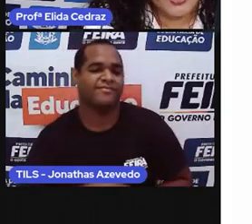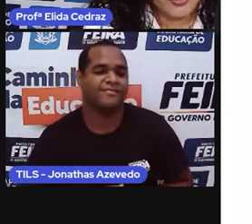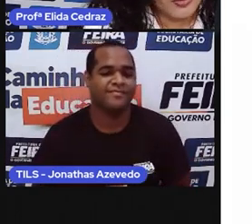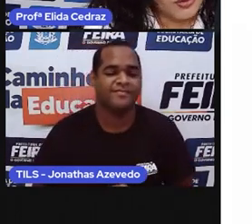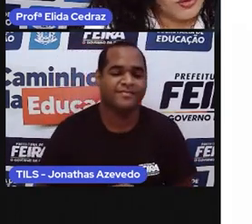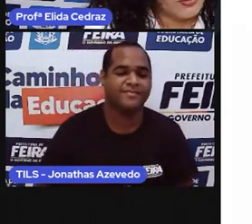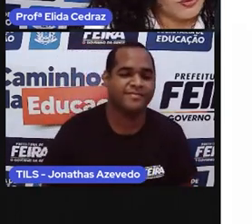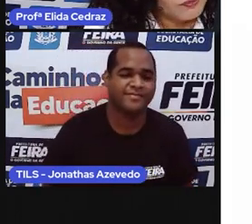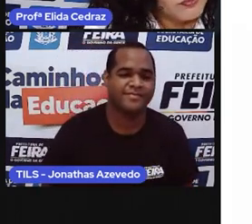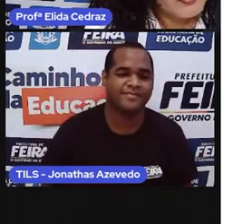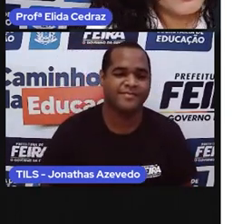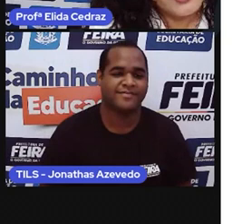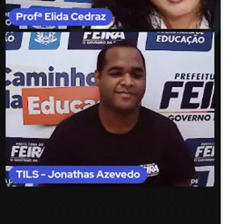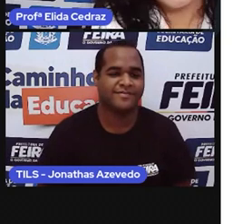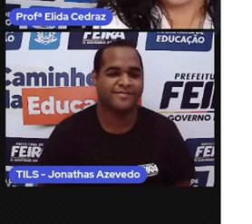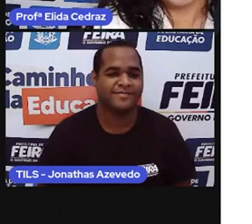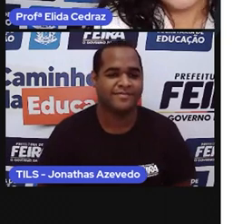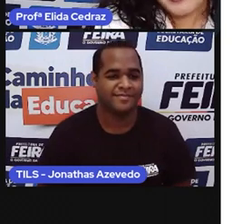uma só.